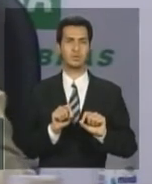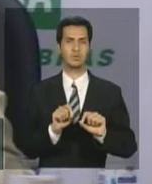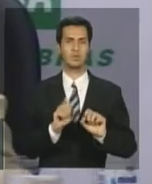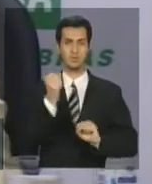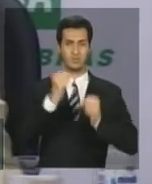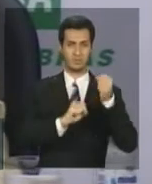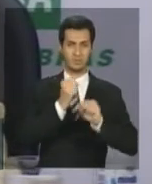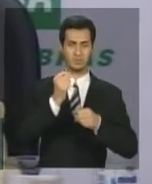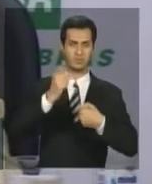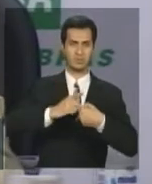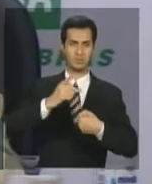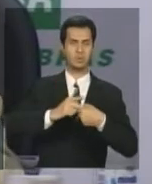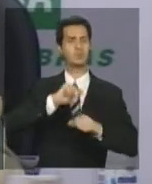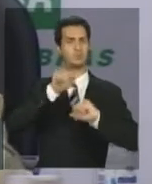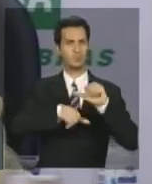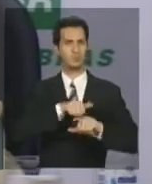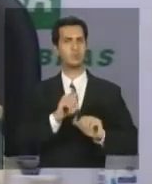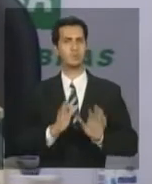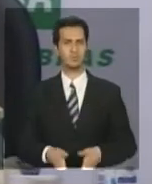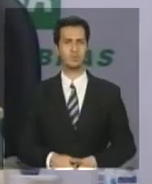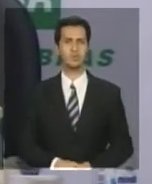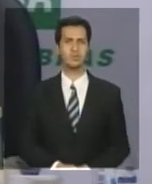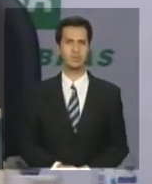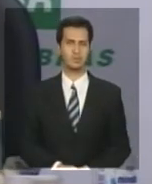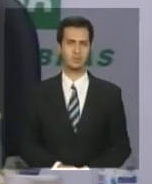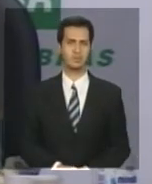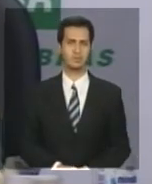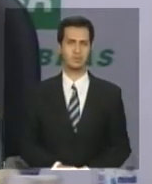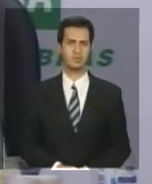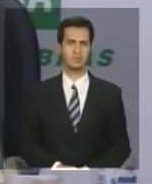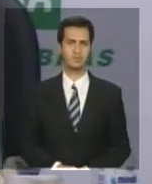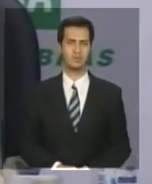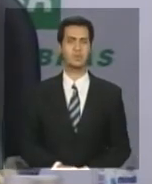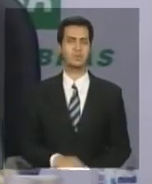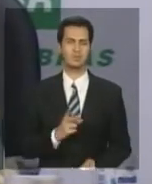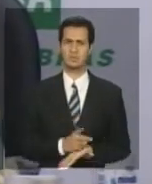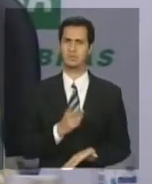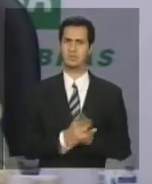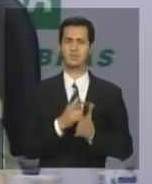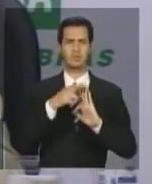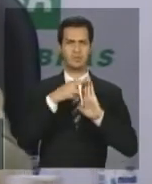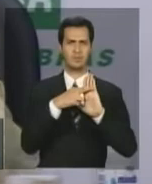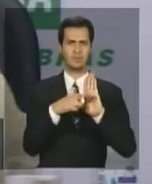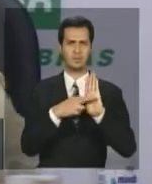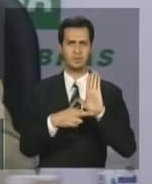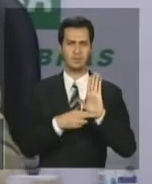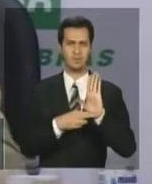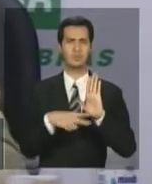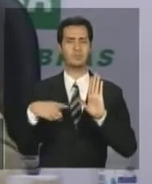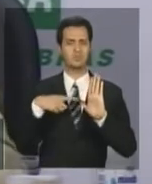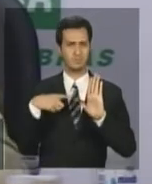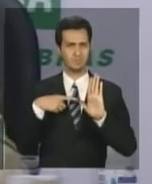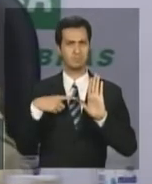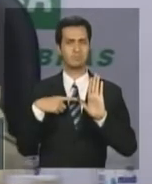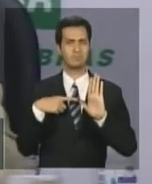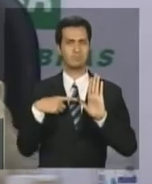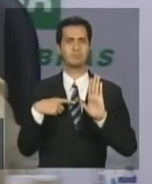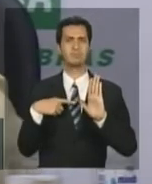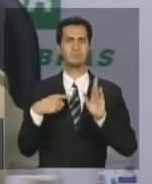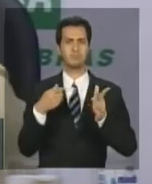mudou do ponto de vista da prevenção. Então, uma série de regras, uma série de